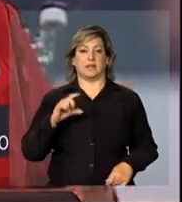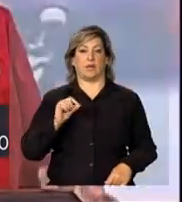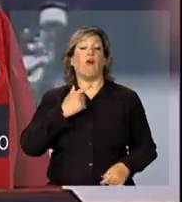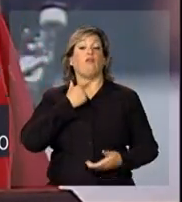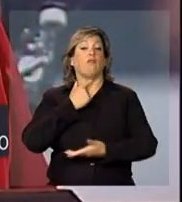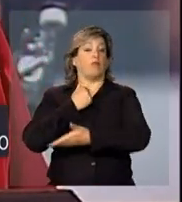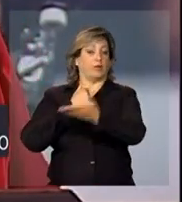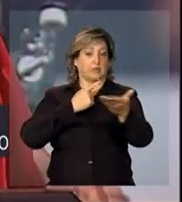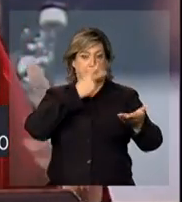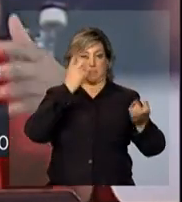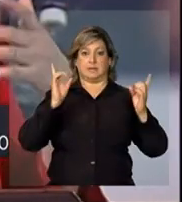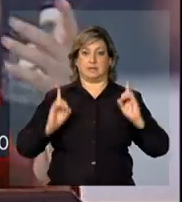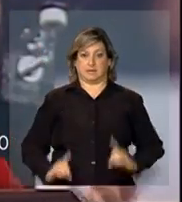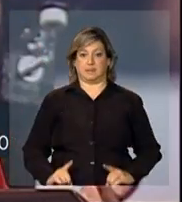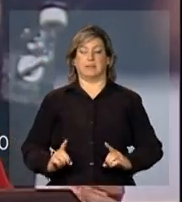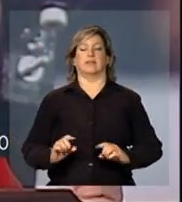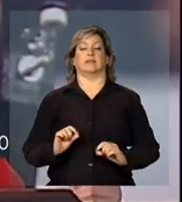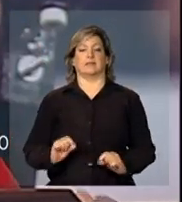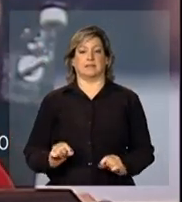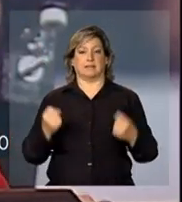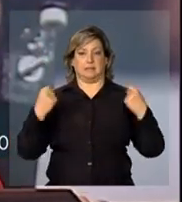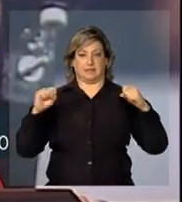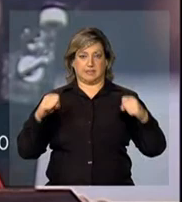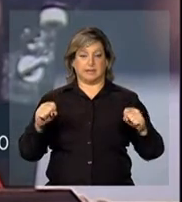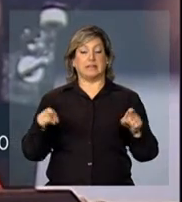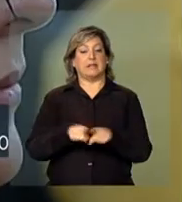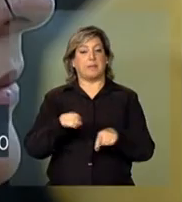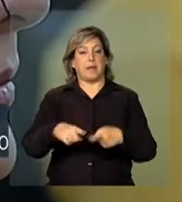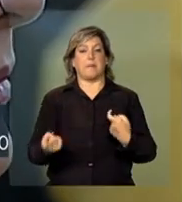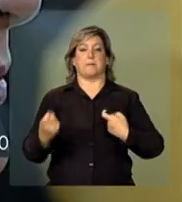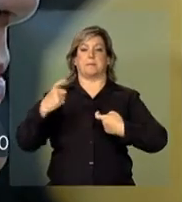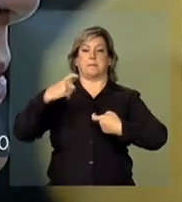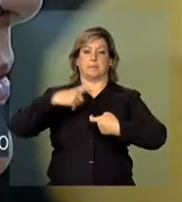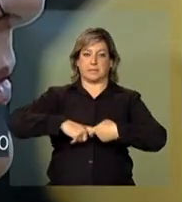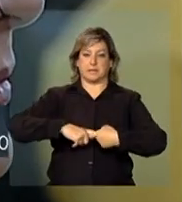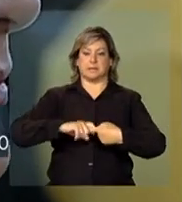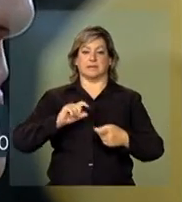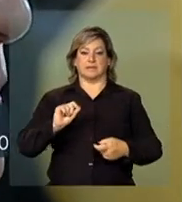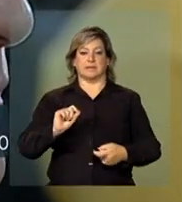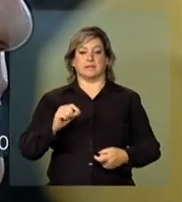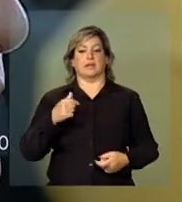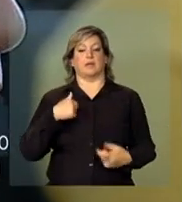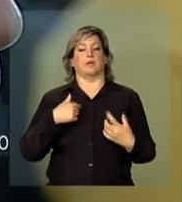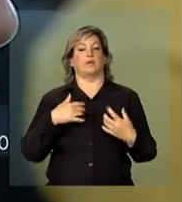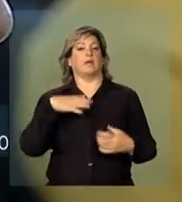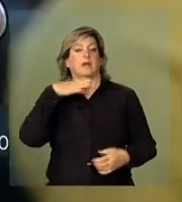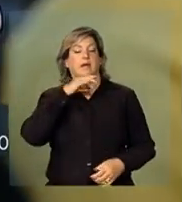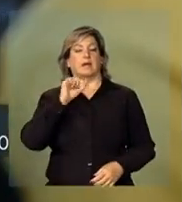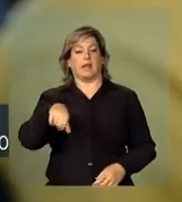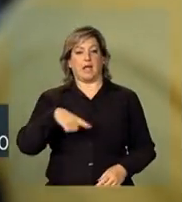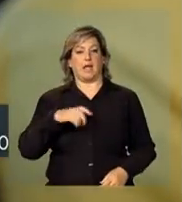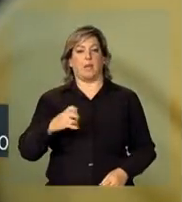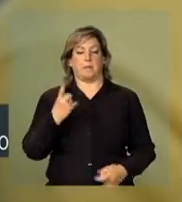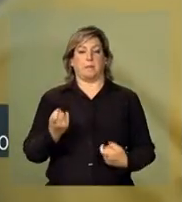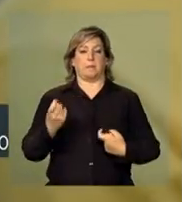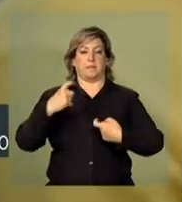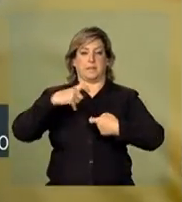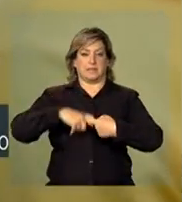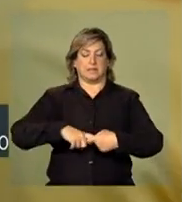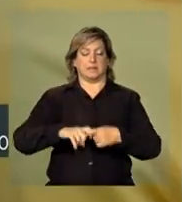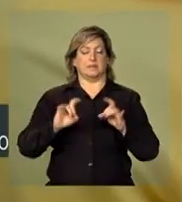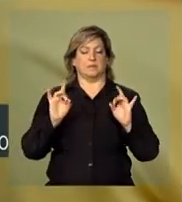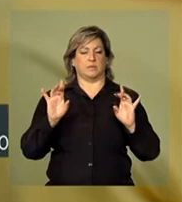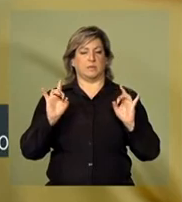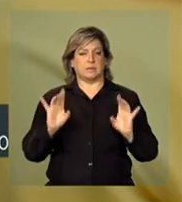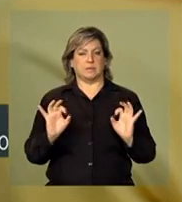dos atletas Paraolímpicos e dessa parceria que eu considero uma parceria republicana e de alta